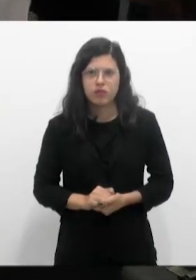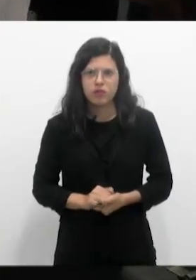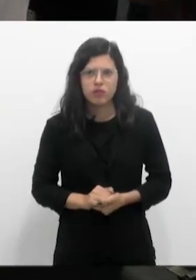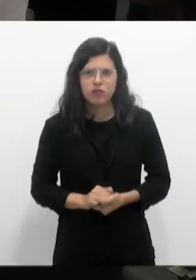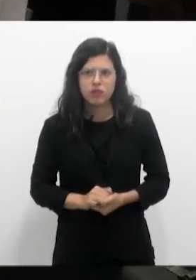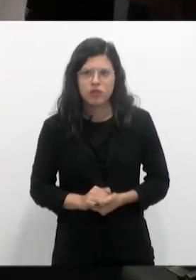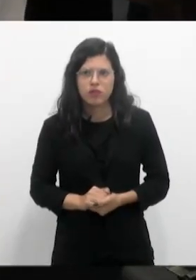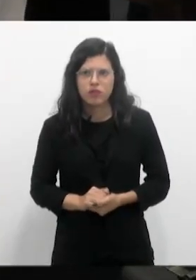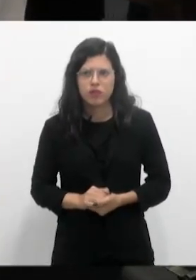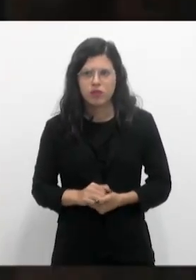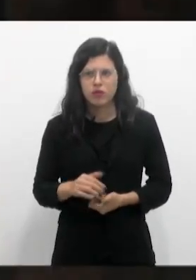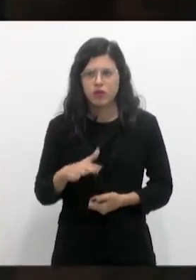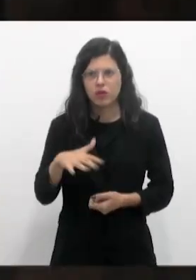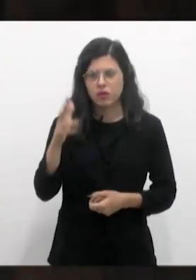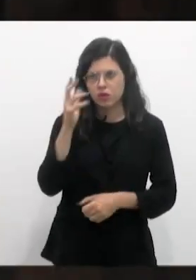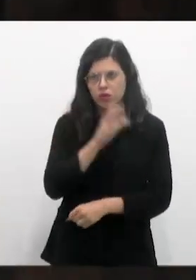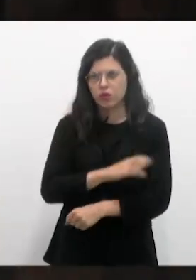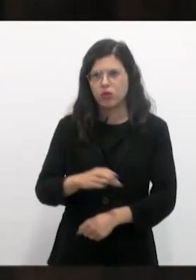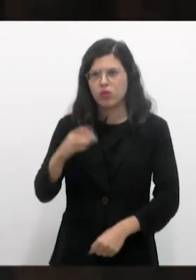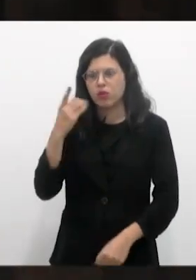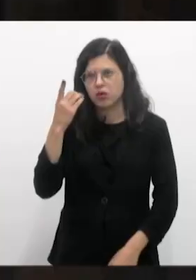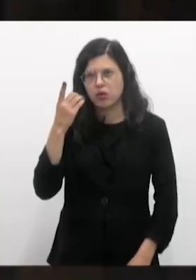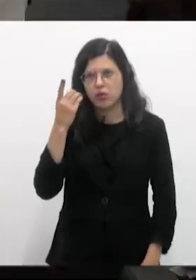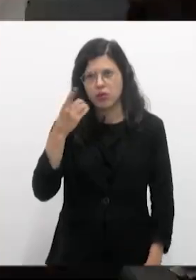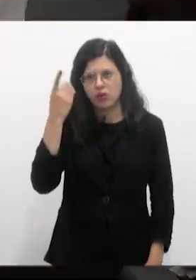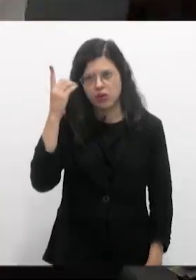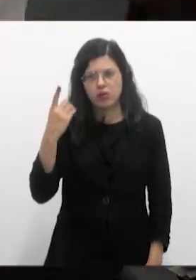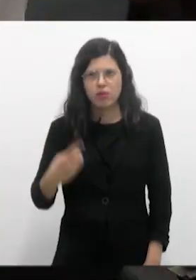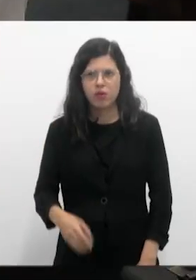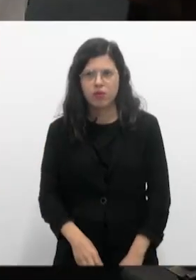Pela Cultura, Dani Balbi.